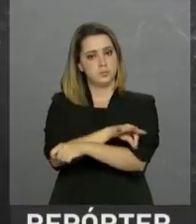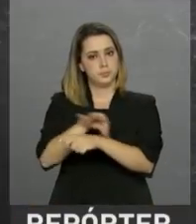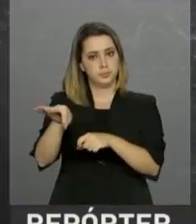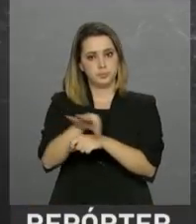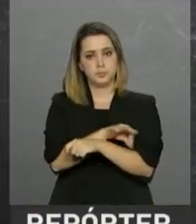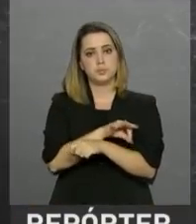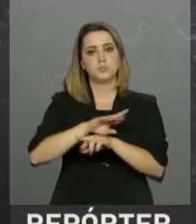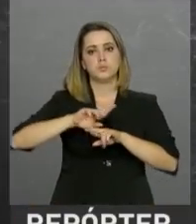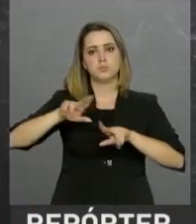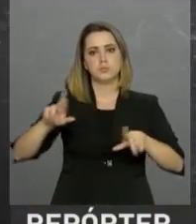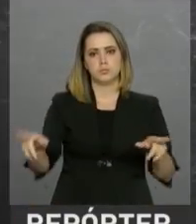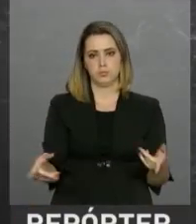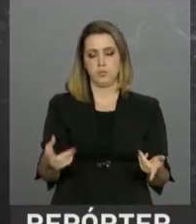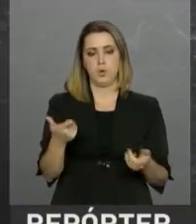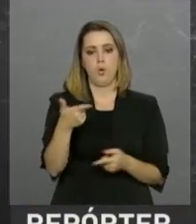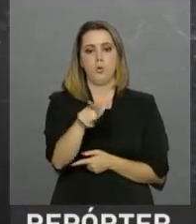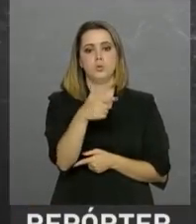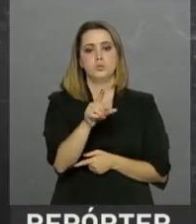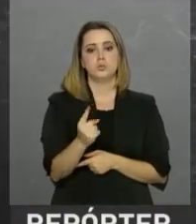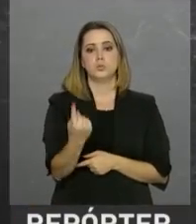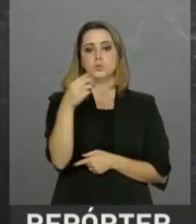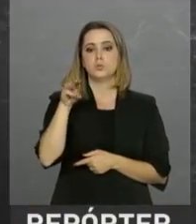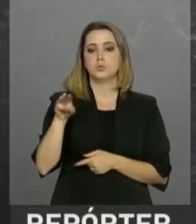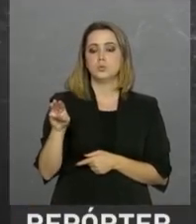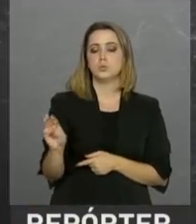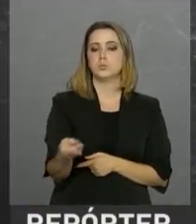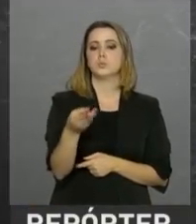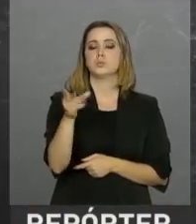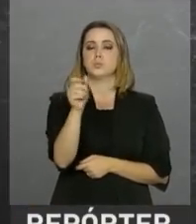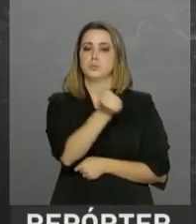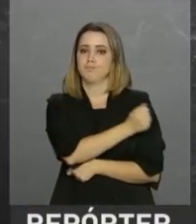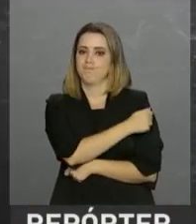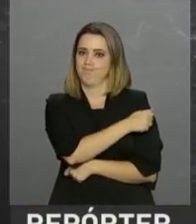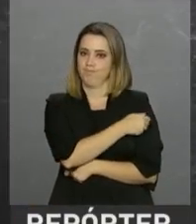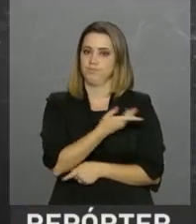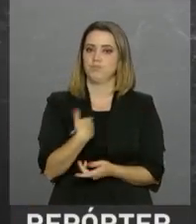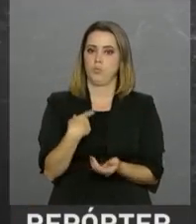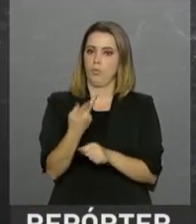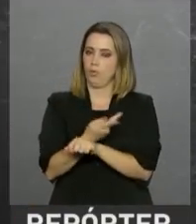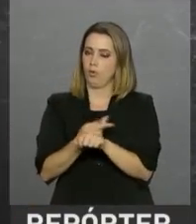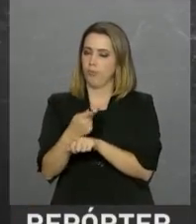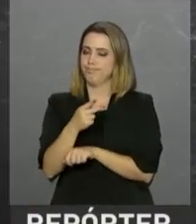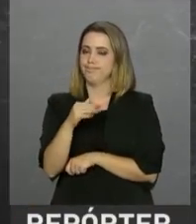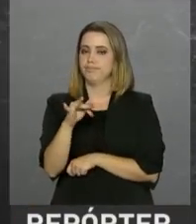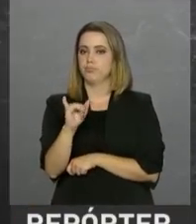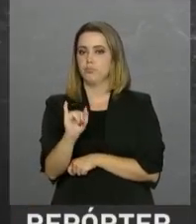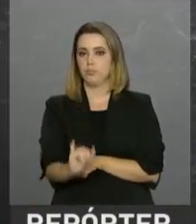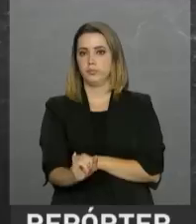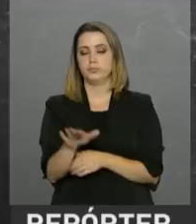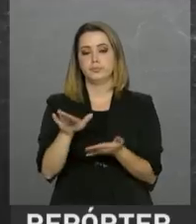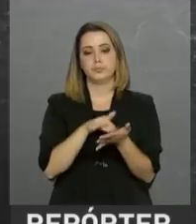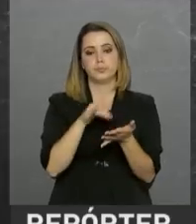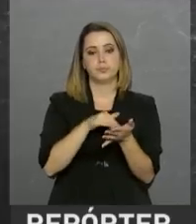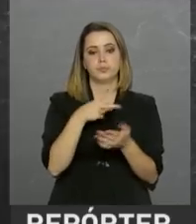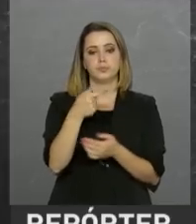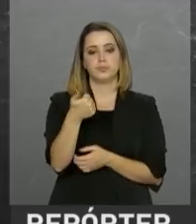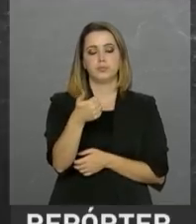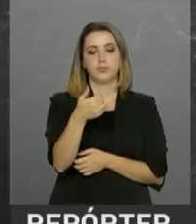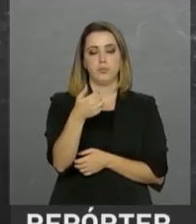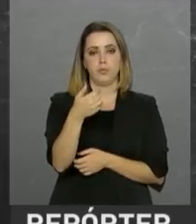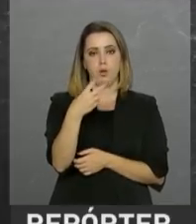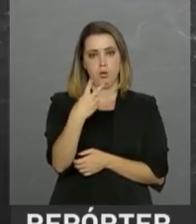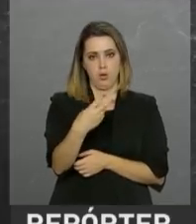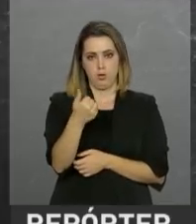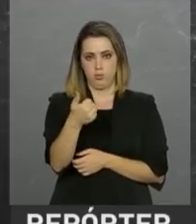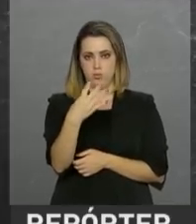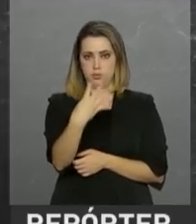Outros 1,5 milhão de alunos disputaram uma bolsa de estudos do ProUni. Foram oferecidas 214 mil vagas em